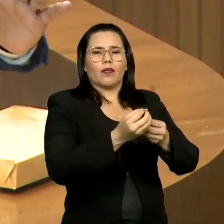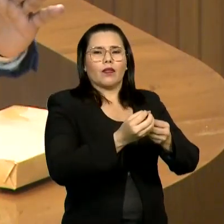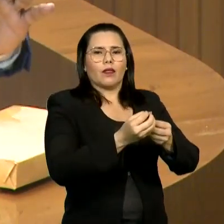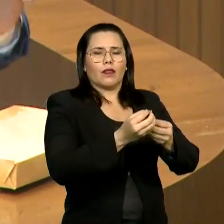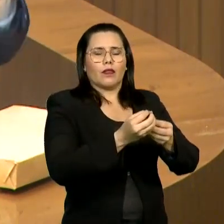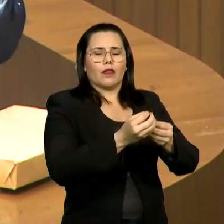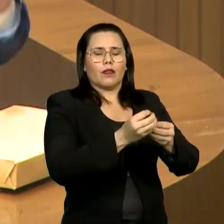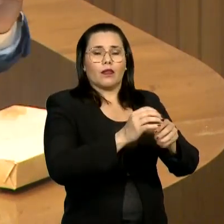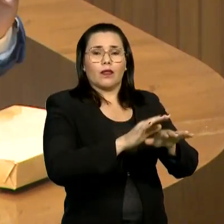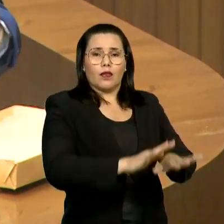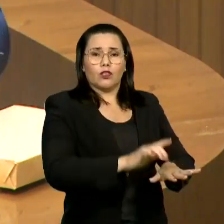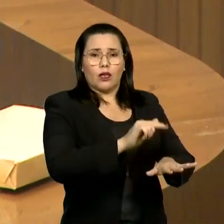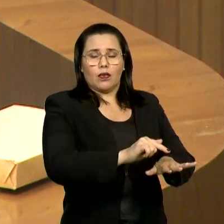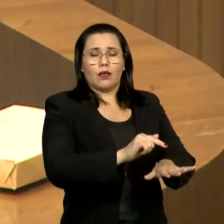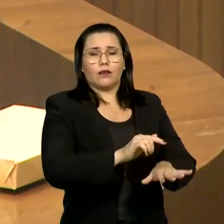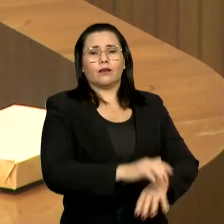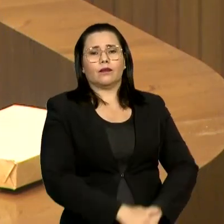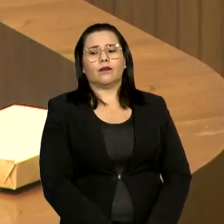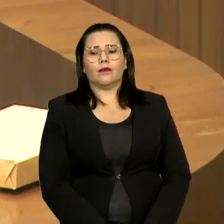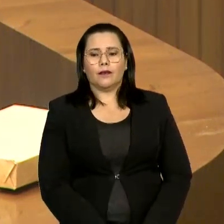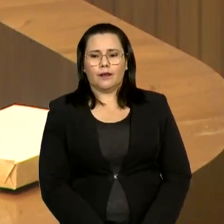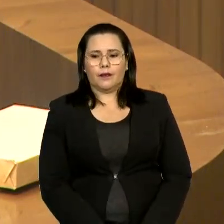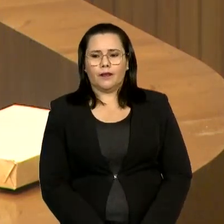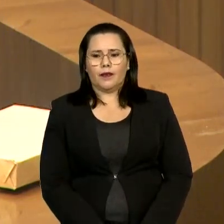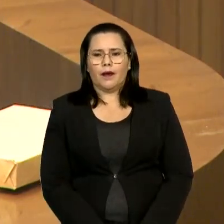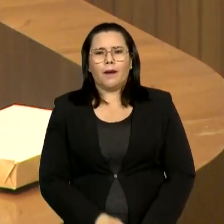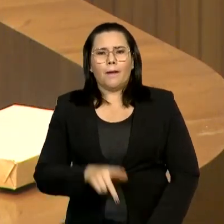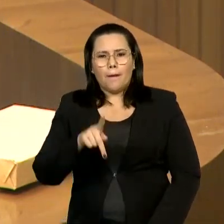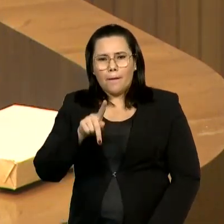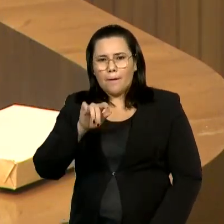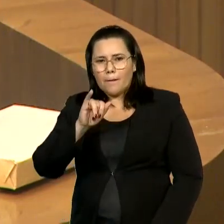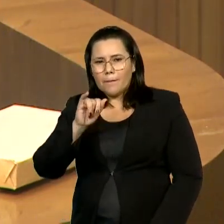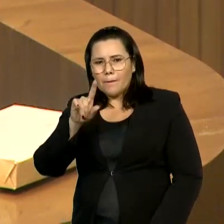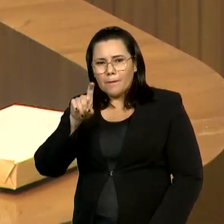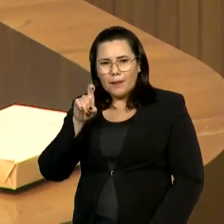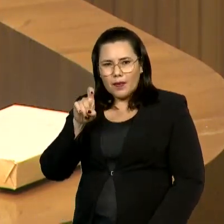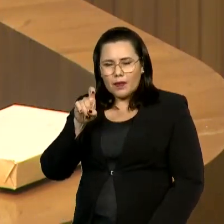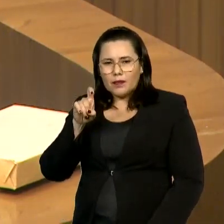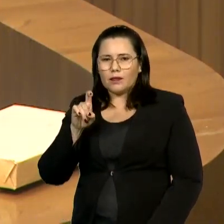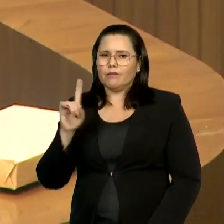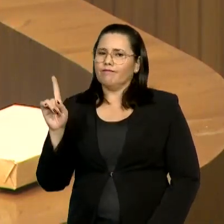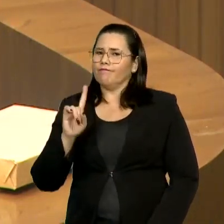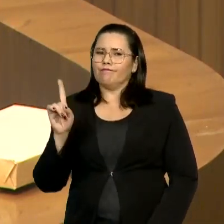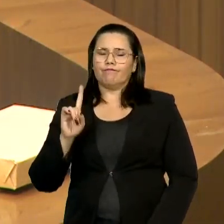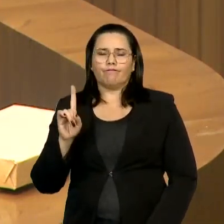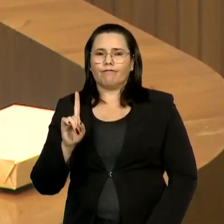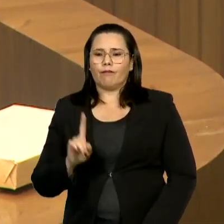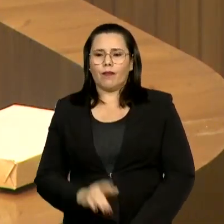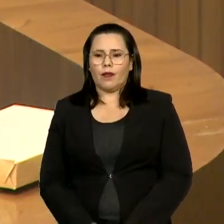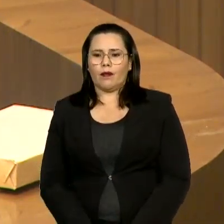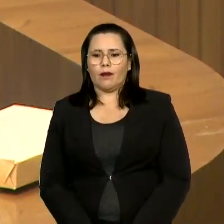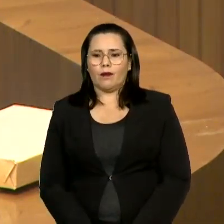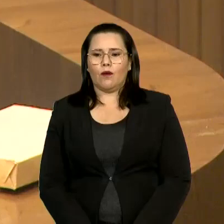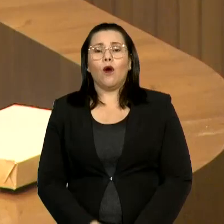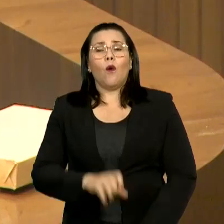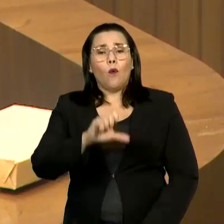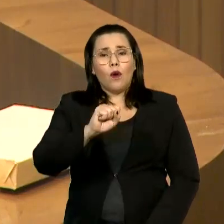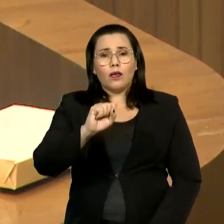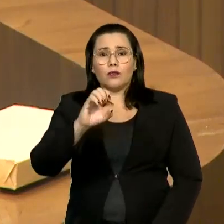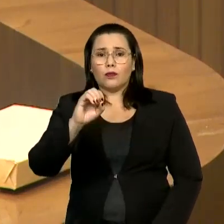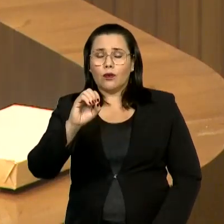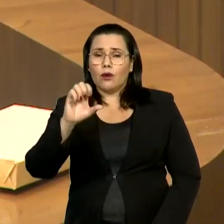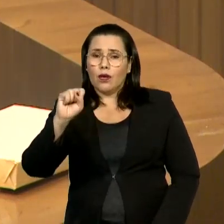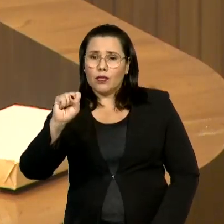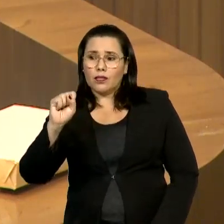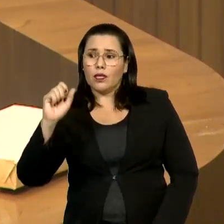recebendo Pix. O Pix, quem tiver interesse, faz de forma oficial pelo SOS Rio Grande do Sul.